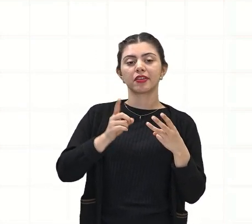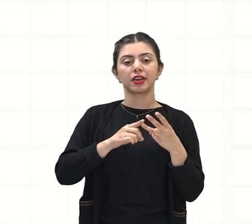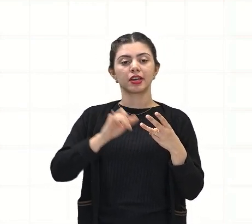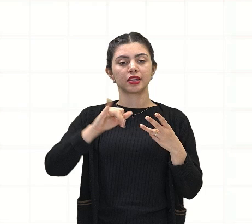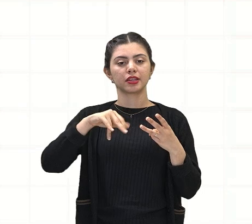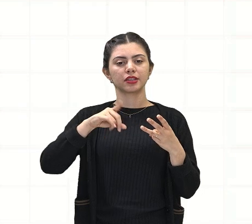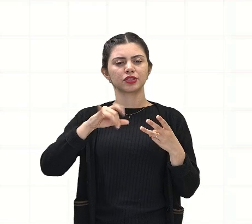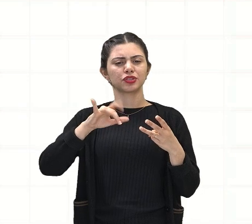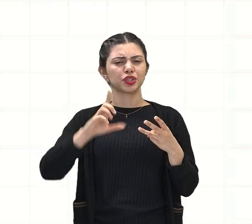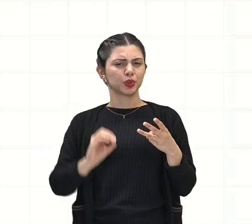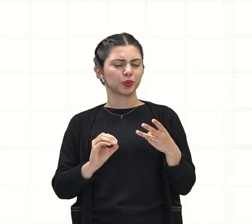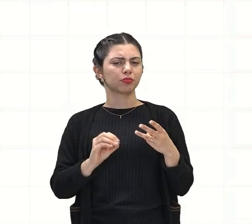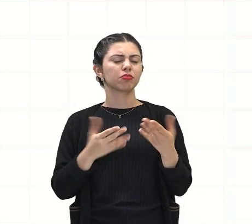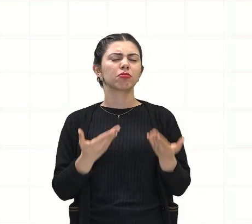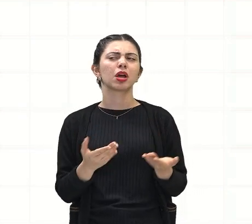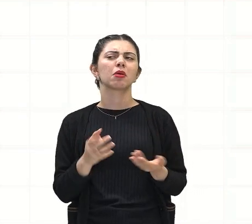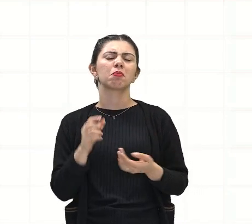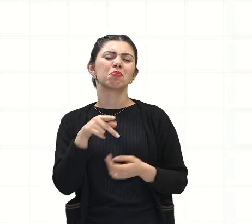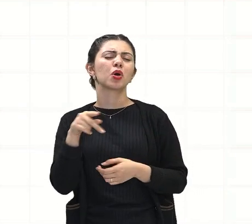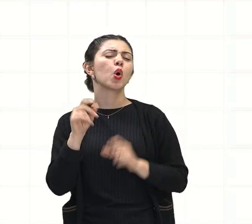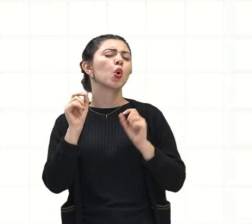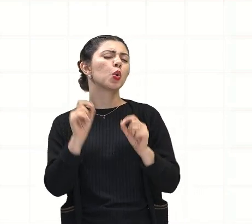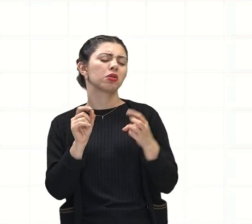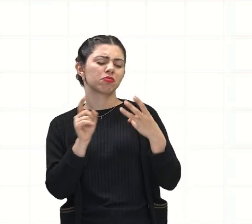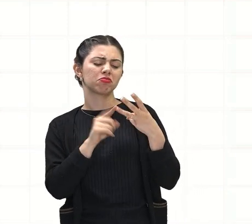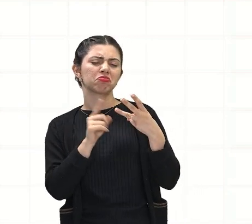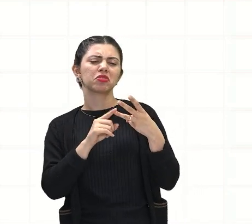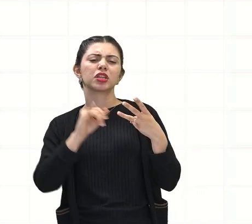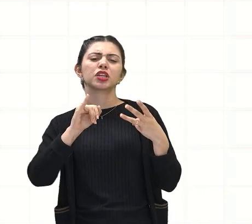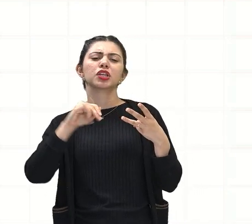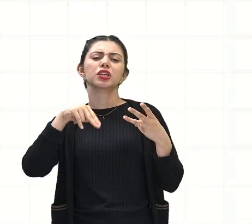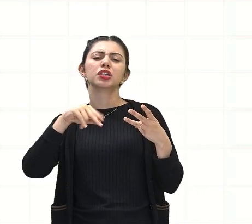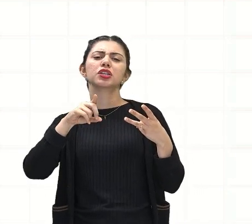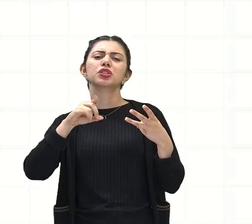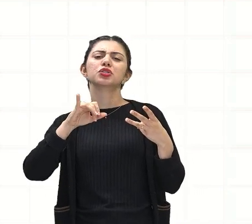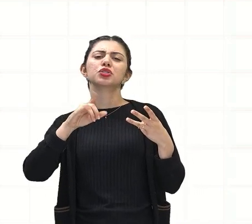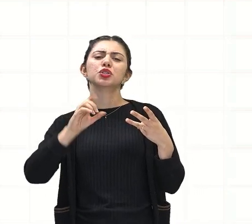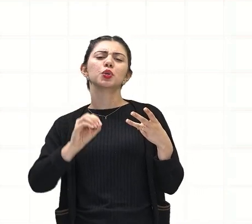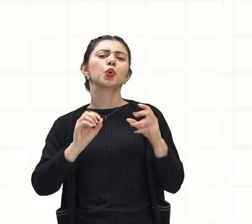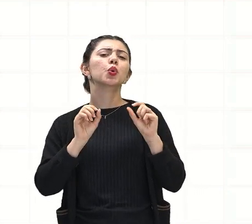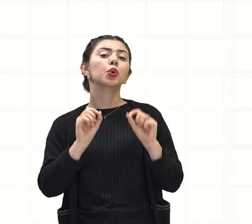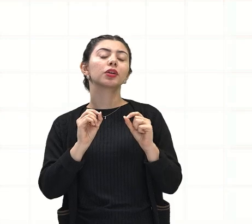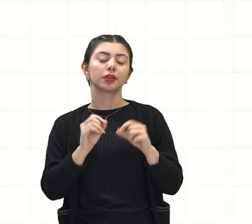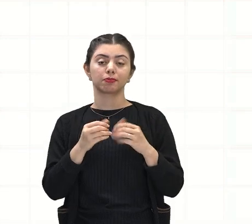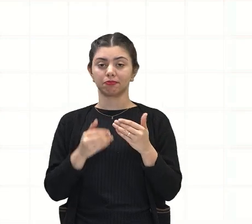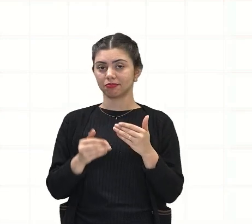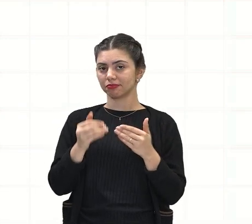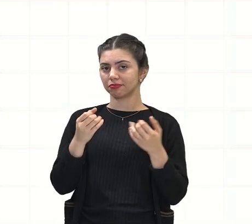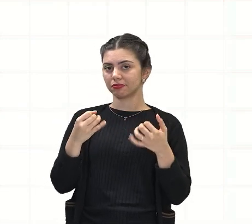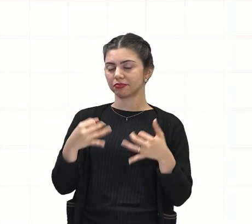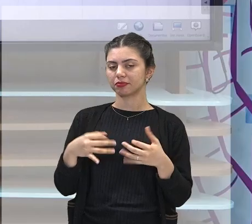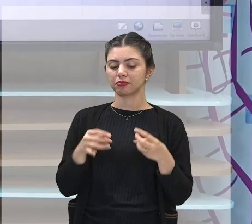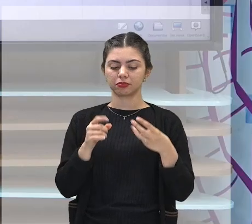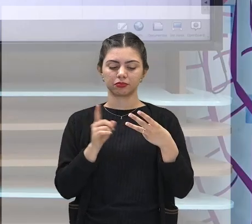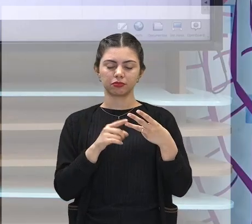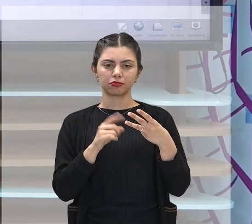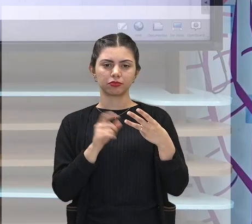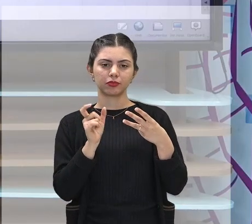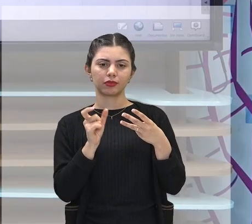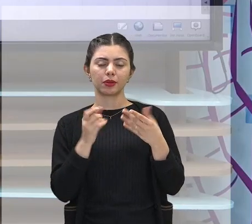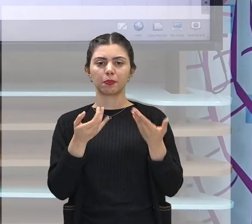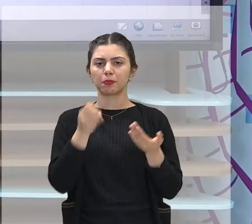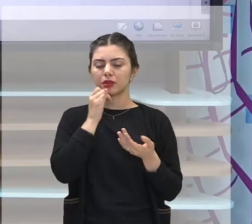indigo. Professor, o que é o indigo? O indigo ele serve, né, para tingimentos